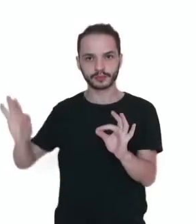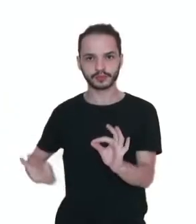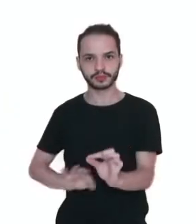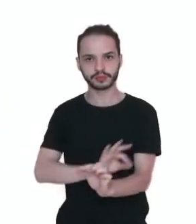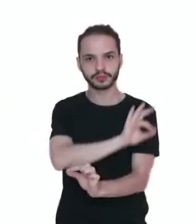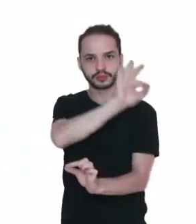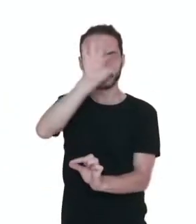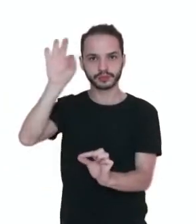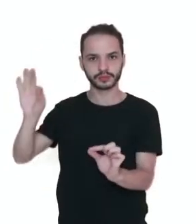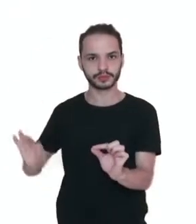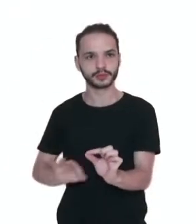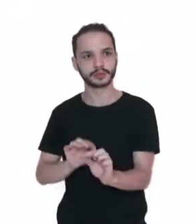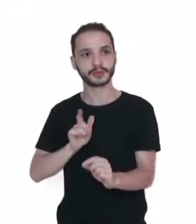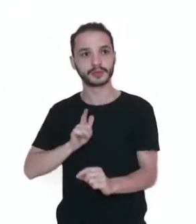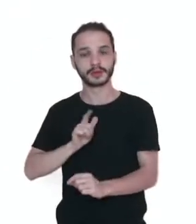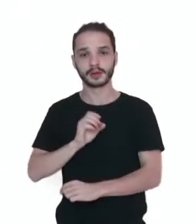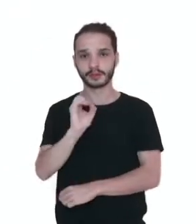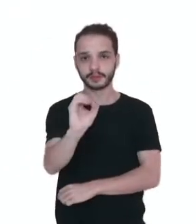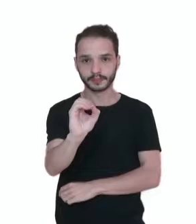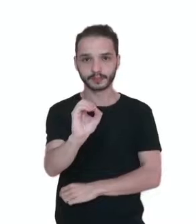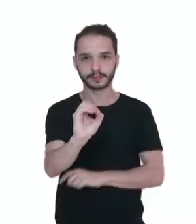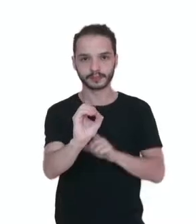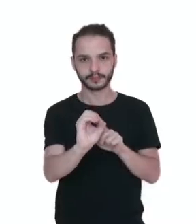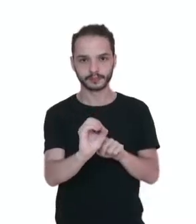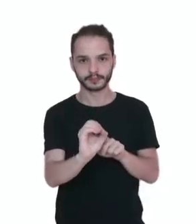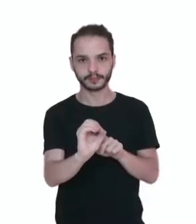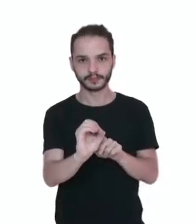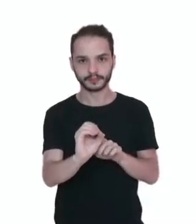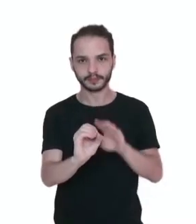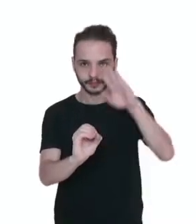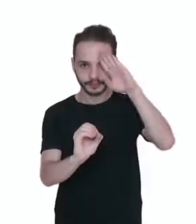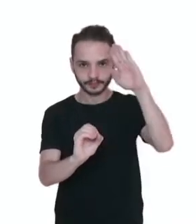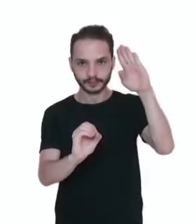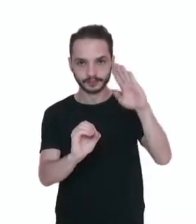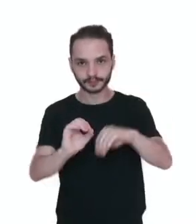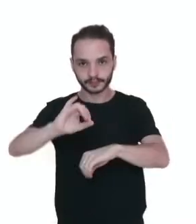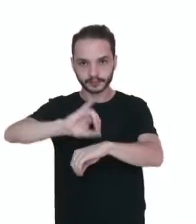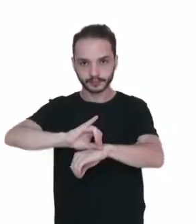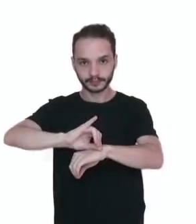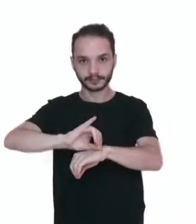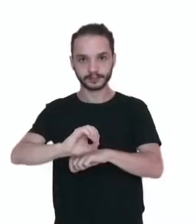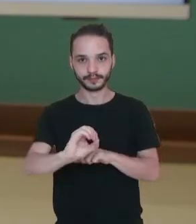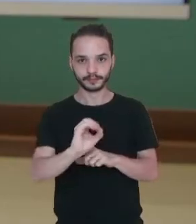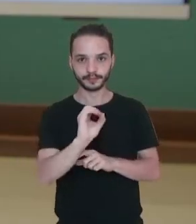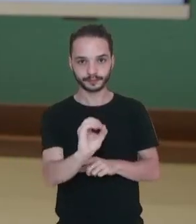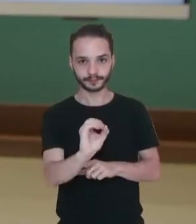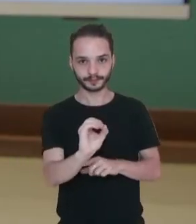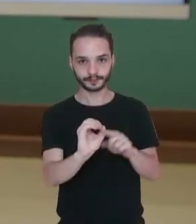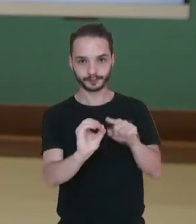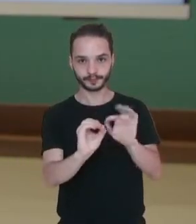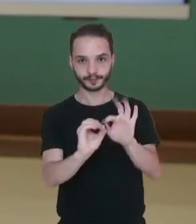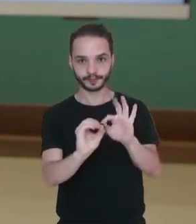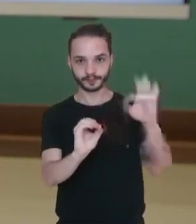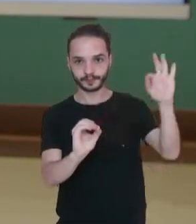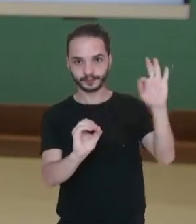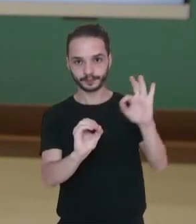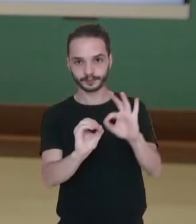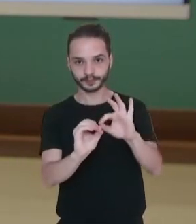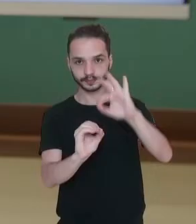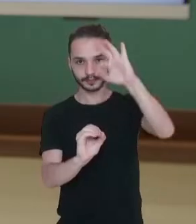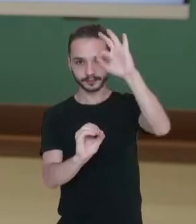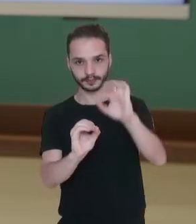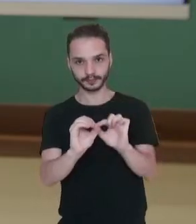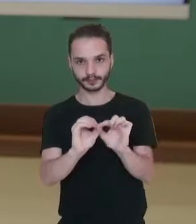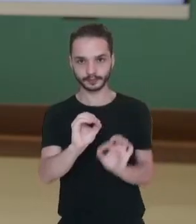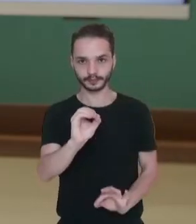Então eu tenho um ponto zero ou ponto origem, né, do centro da circunferência. A distância